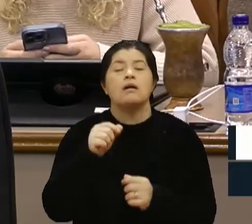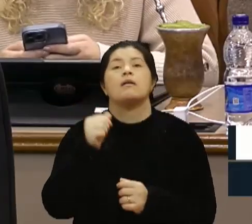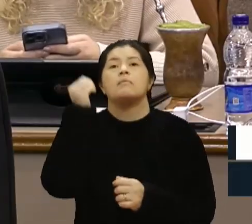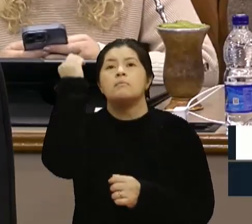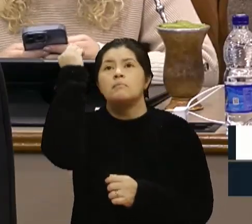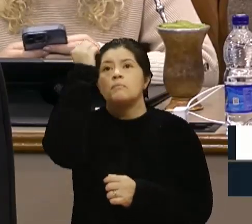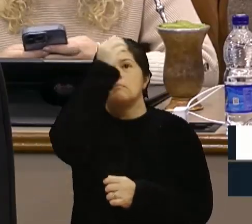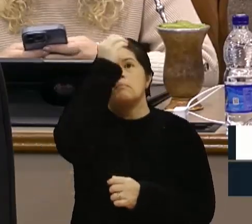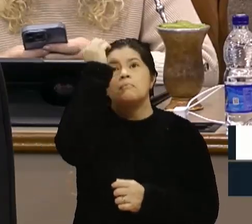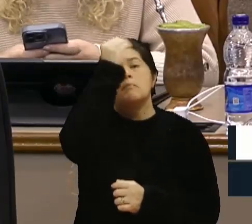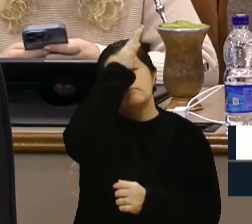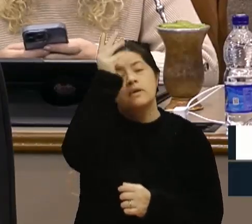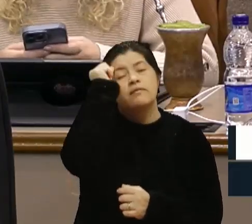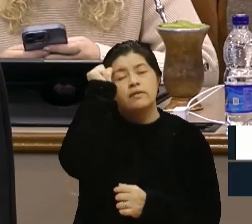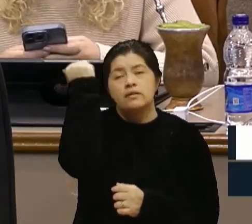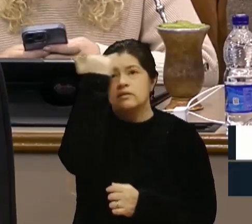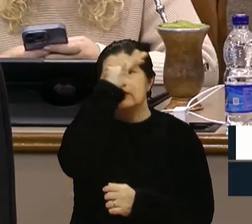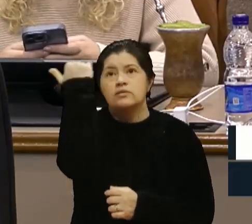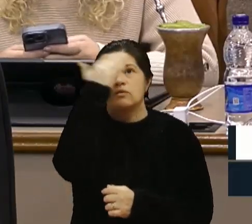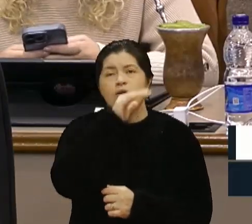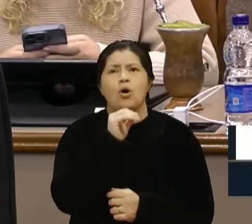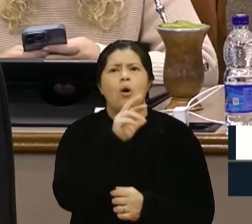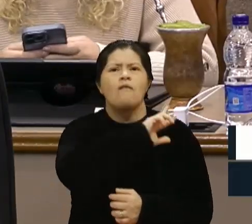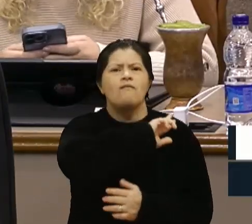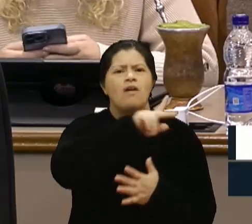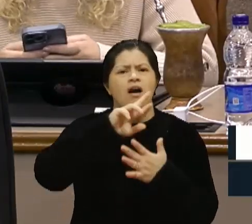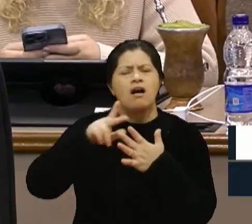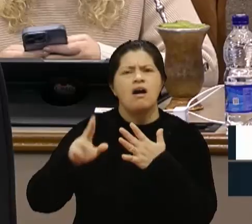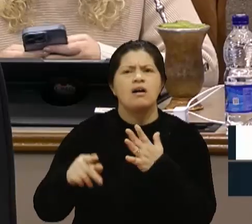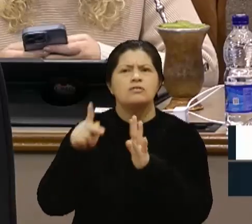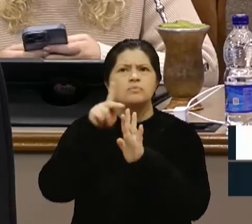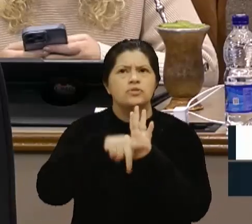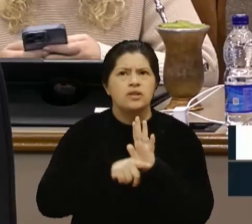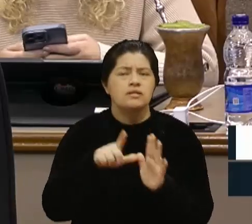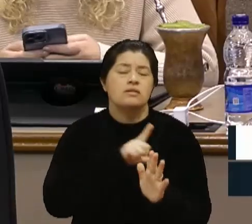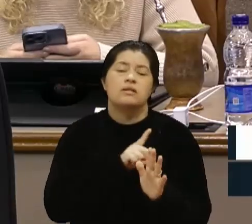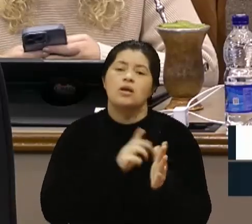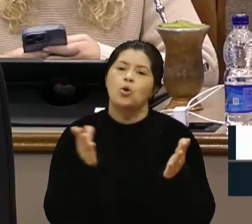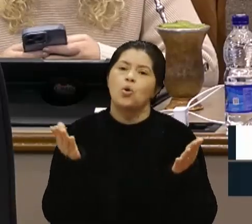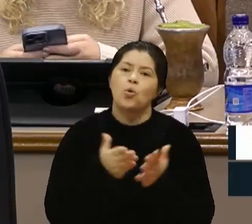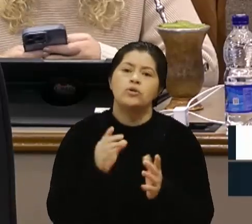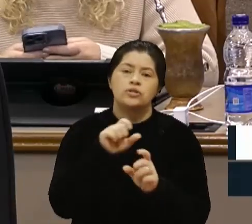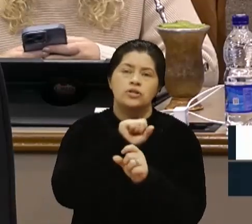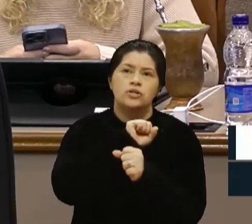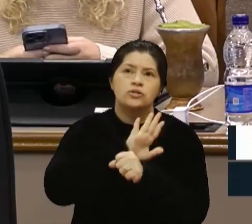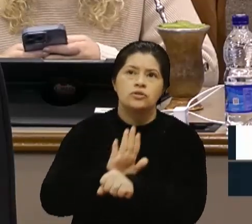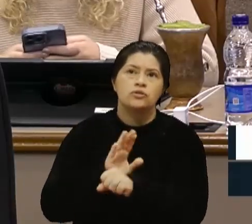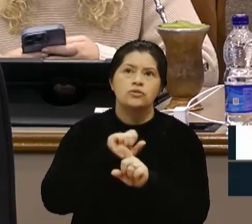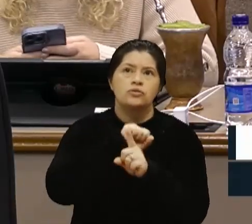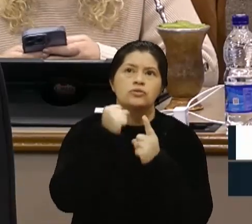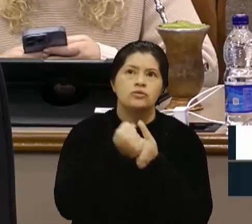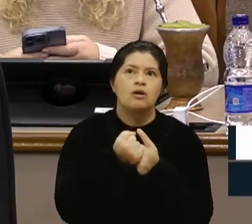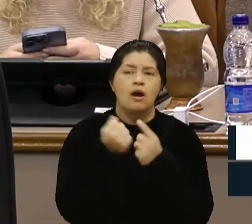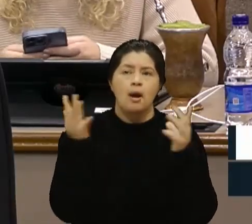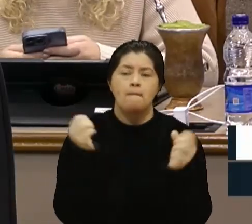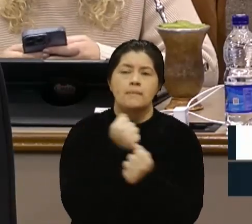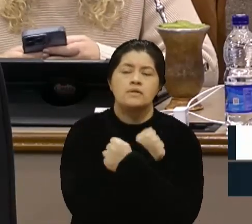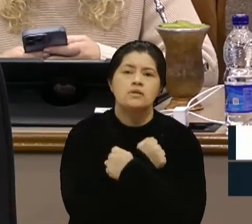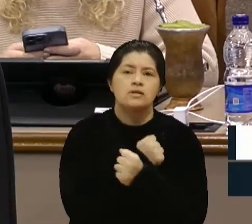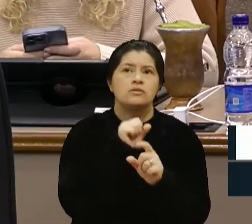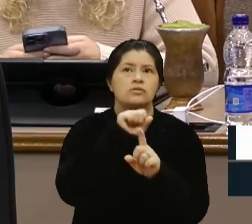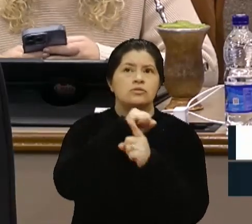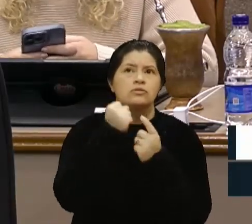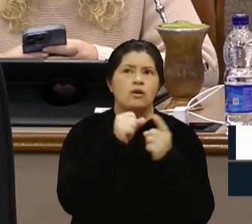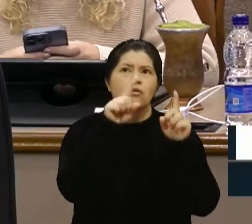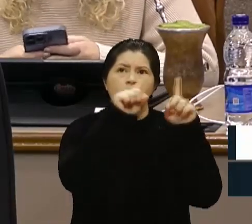Adiló, pelos inúmeros programas e projetos que nós temos hoje na assistência social, e um grande abraço ao pessoal da assistência social